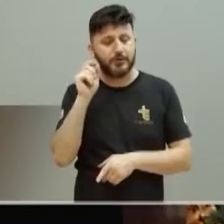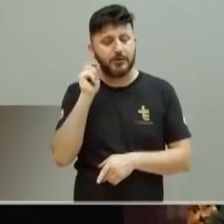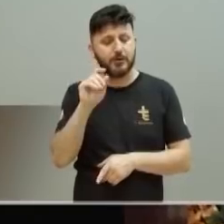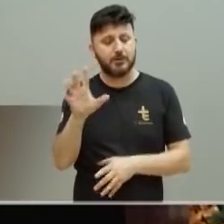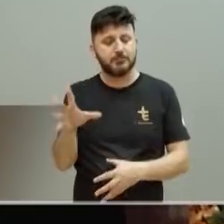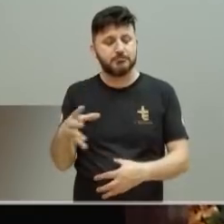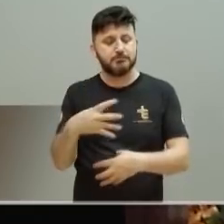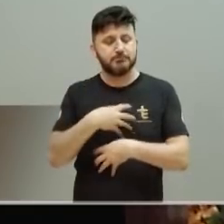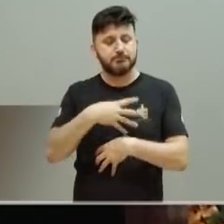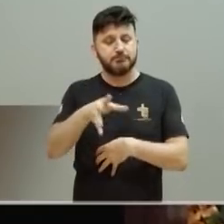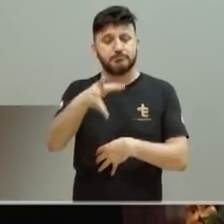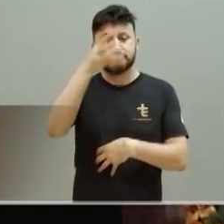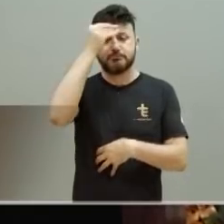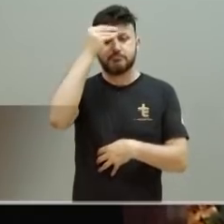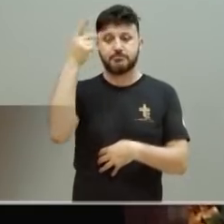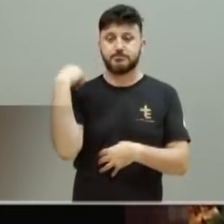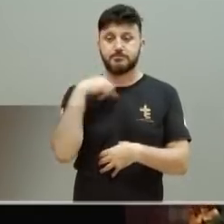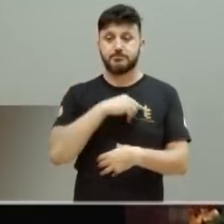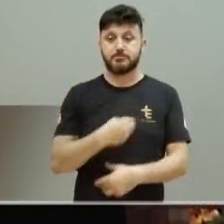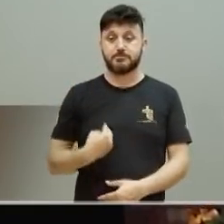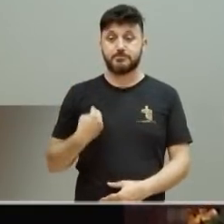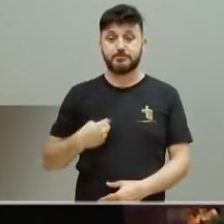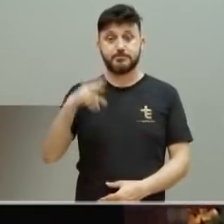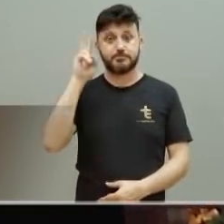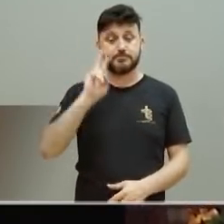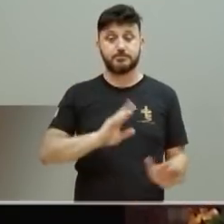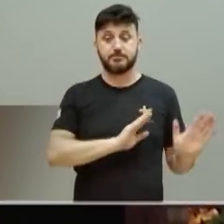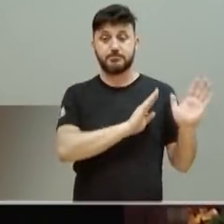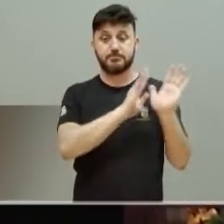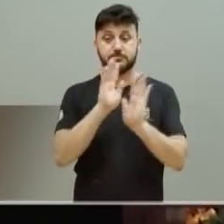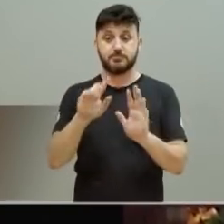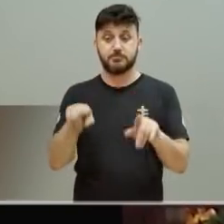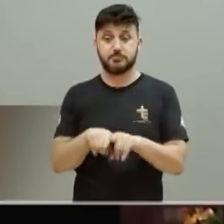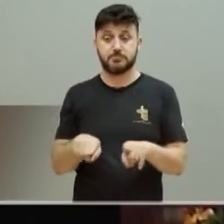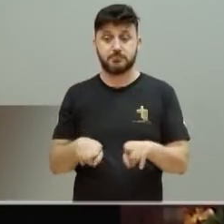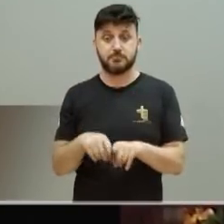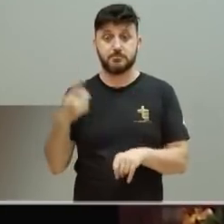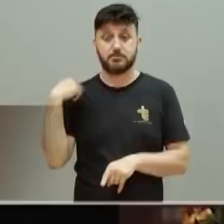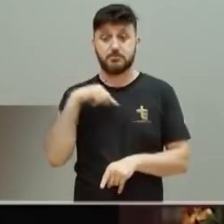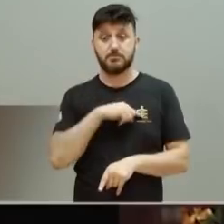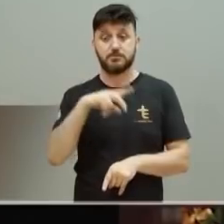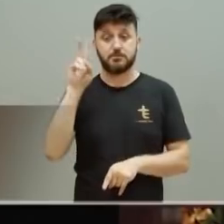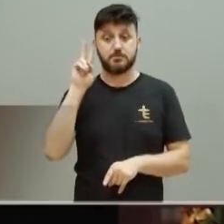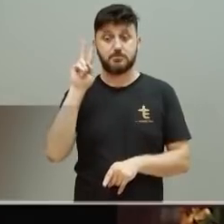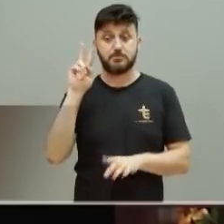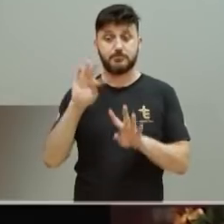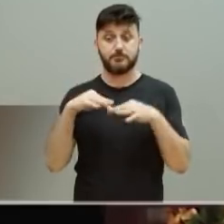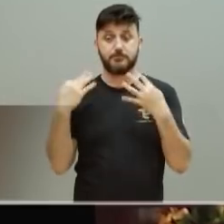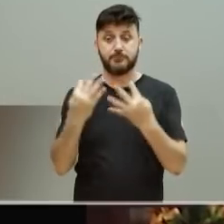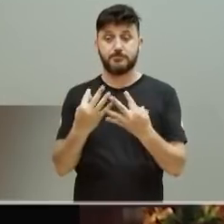cravada na história da nossa vida e da nossa família.